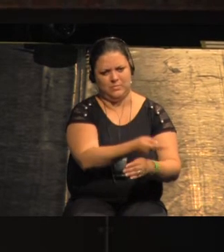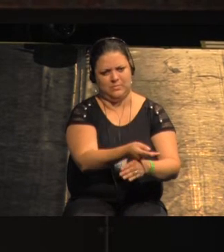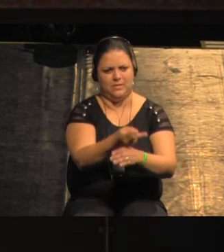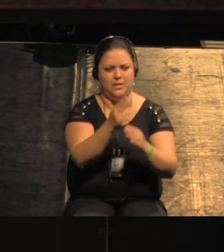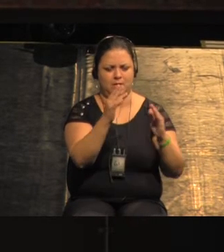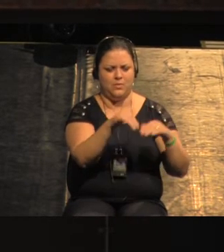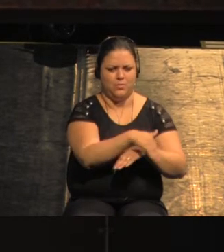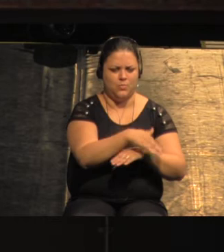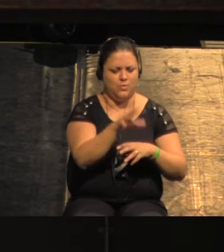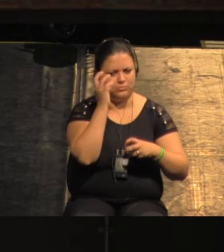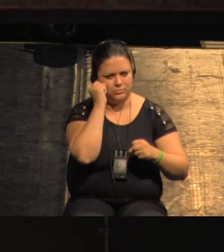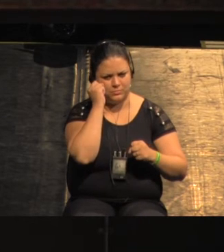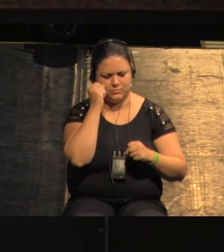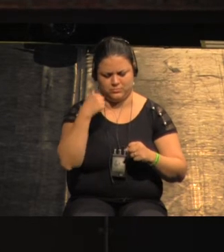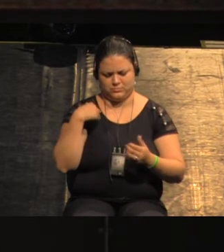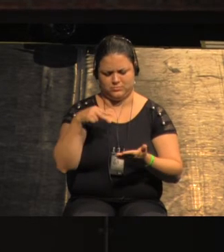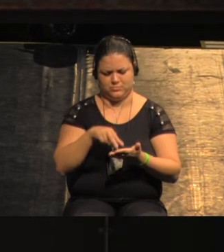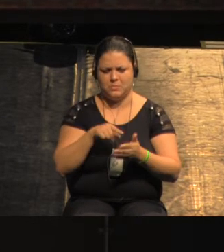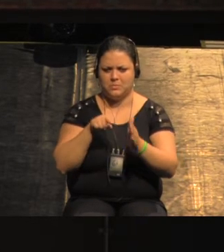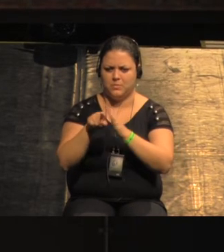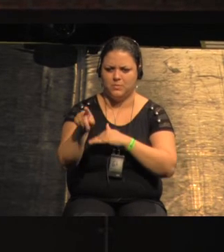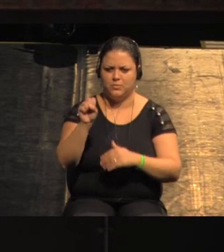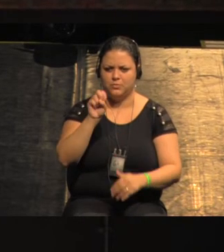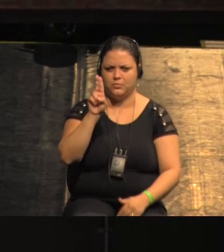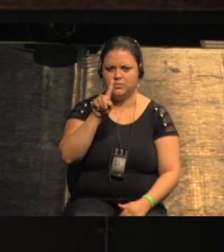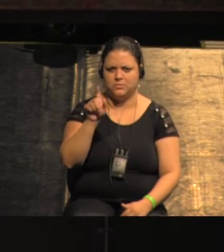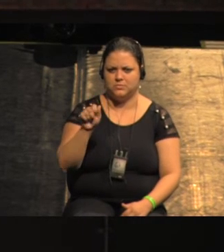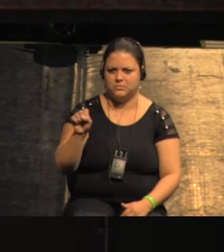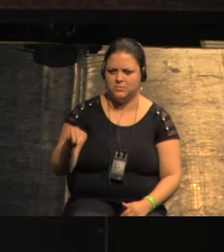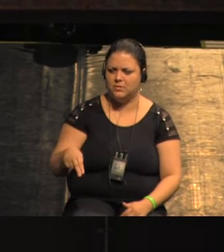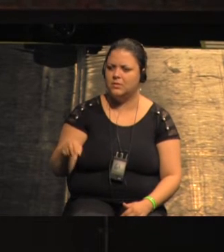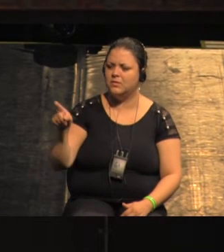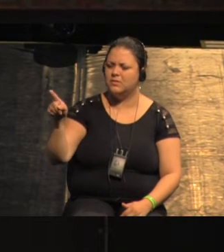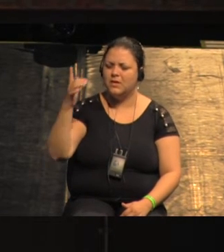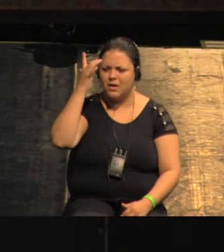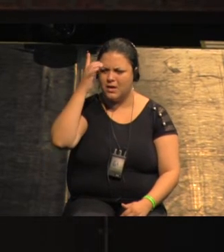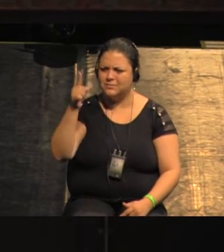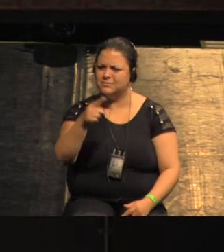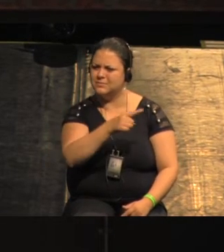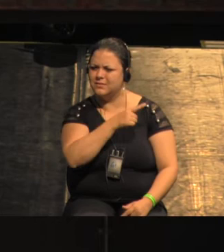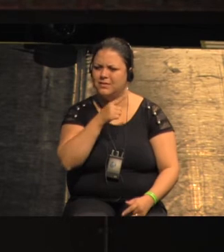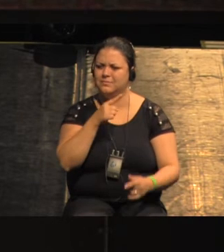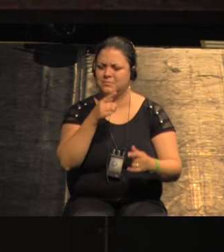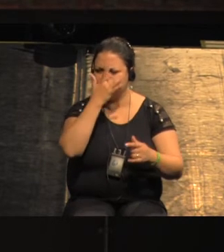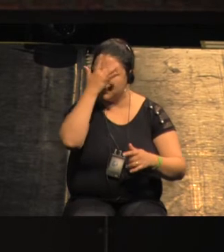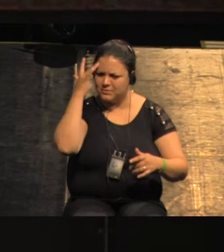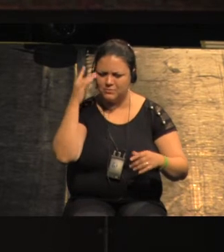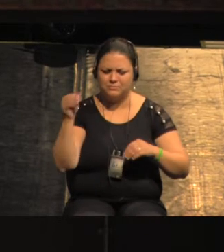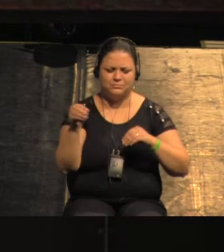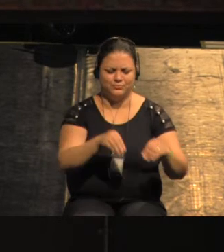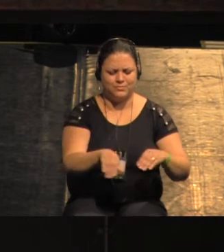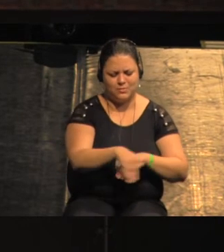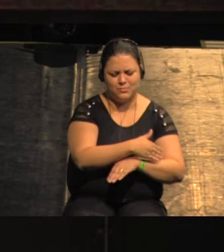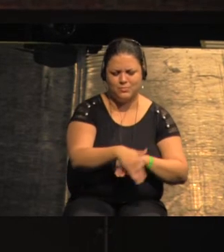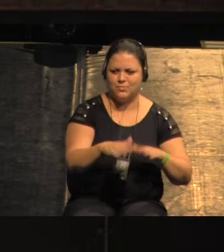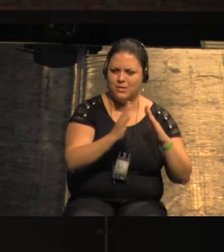aí eu queria saber da Susan melhor esse dado. Eu imagino que as condições que levem essas pessoas a morar na rua